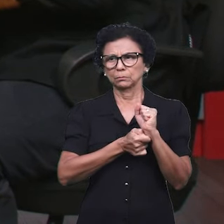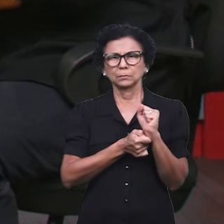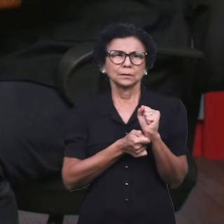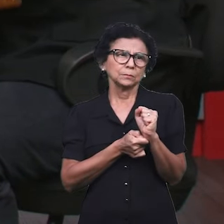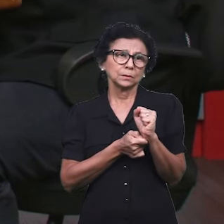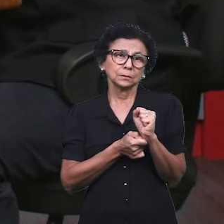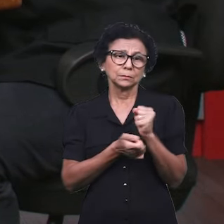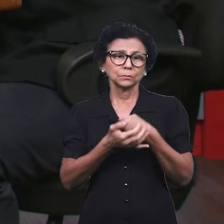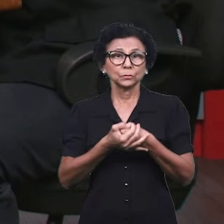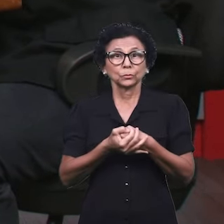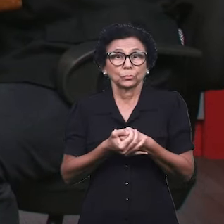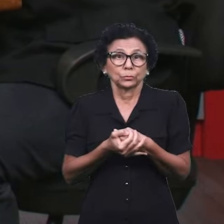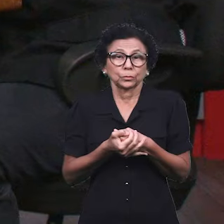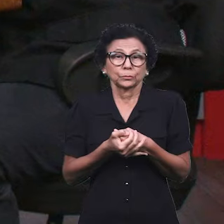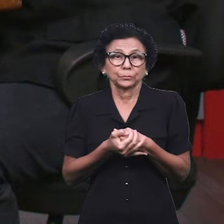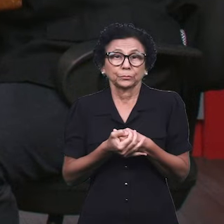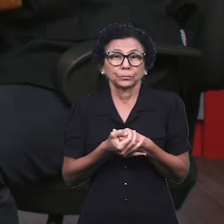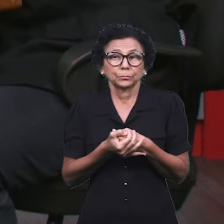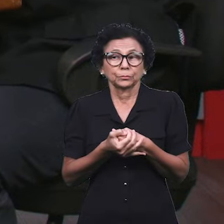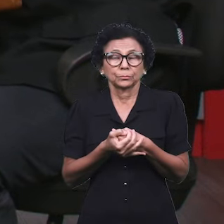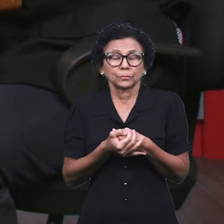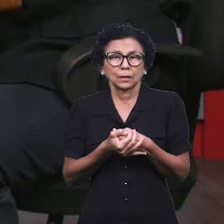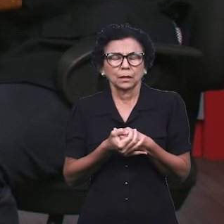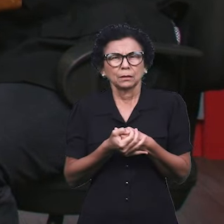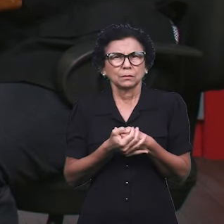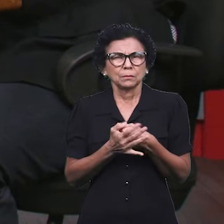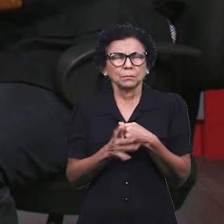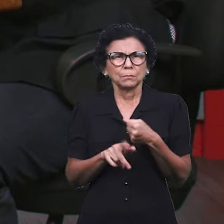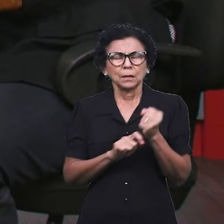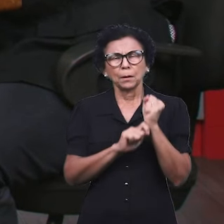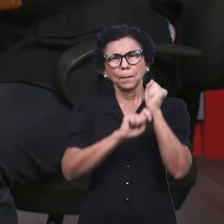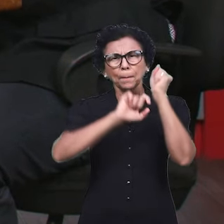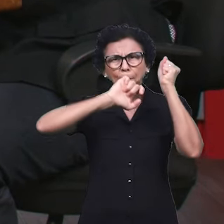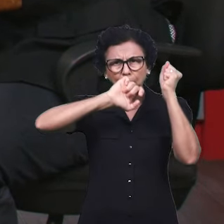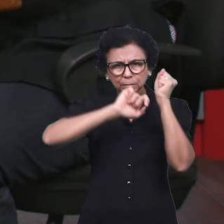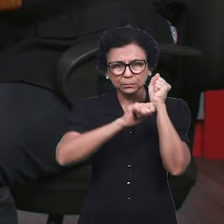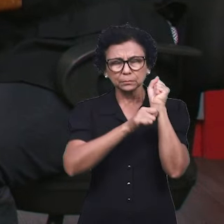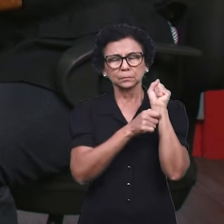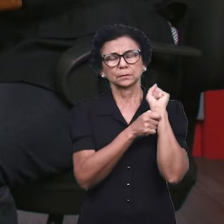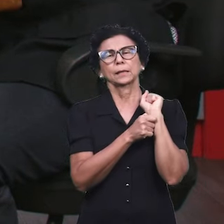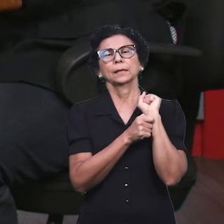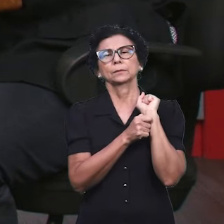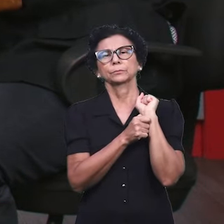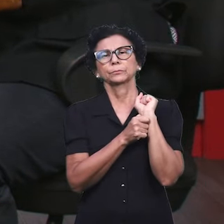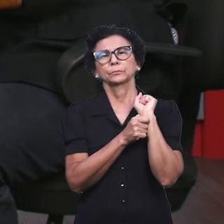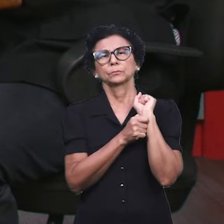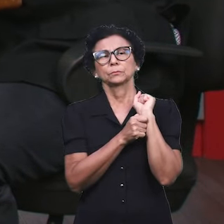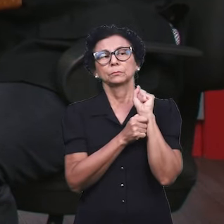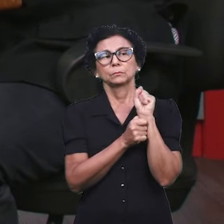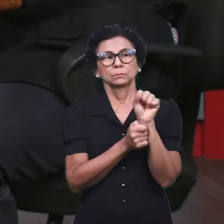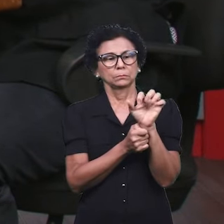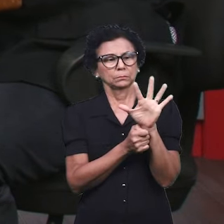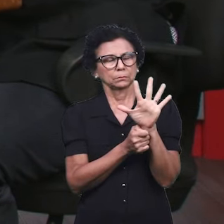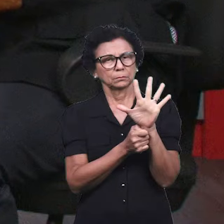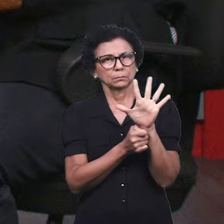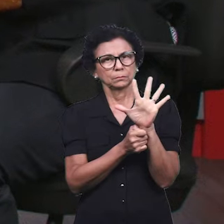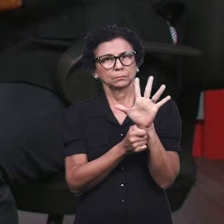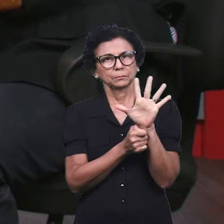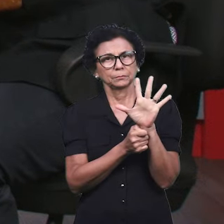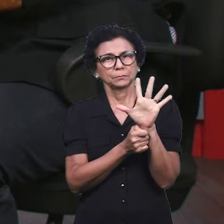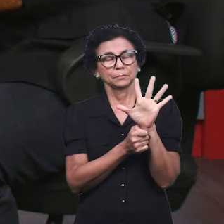E para que o mistério ele seja conhecido, é necessário